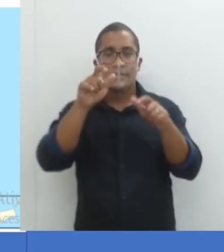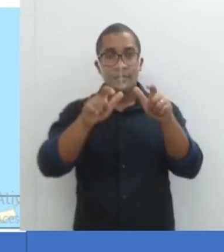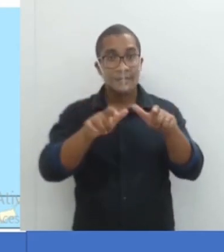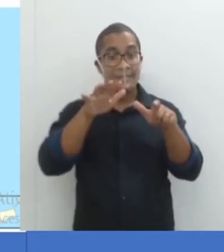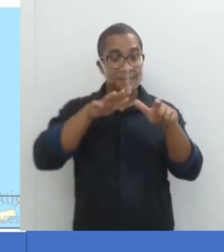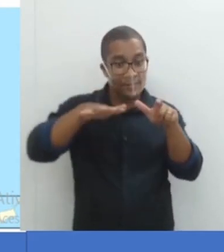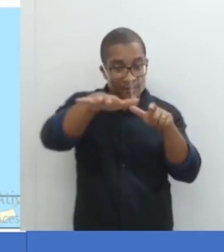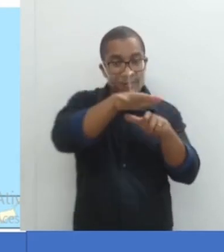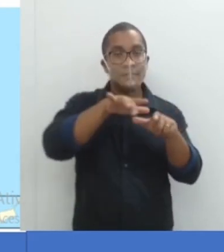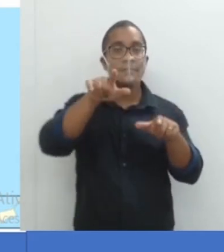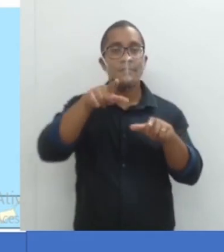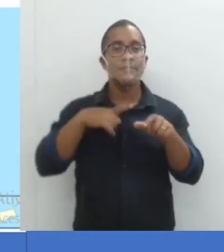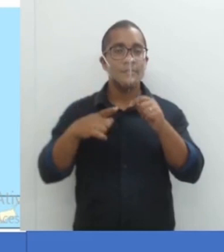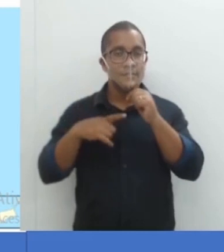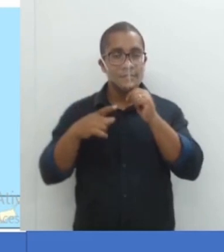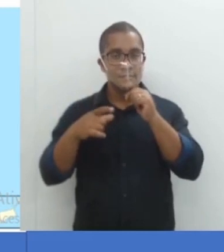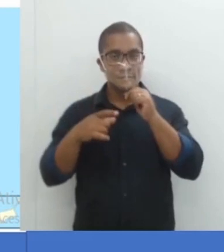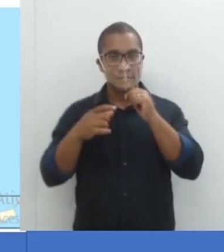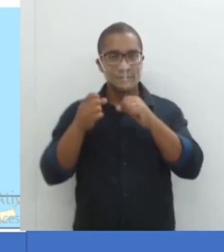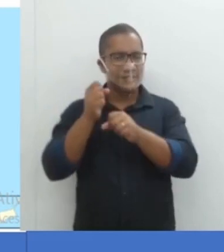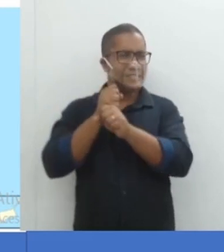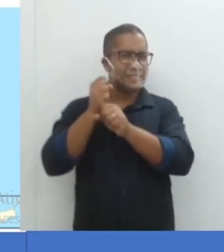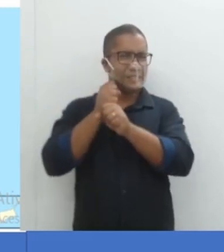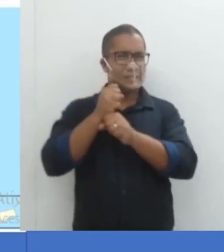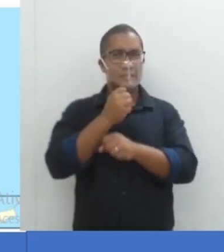levantamento histórico, desde